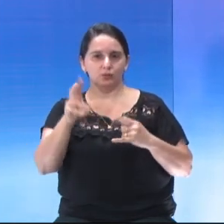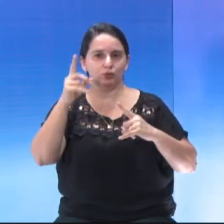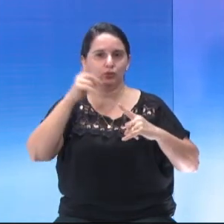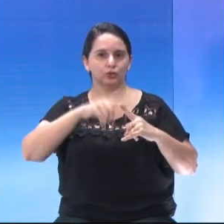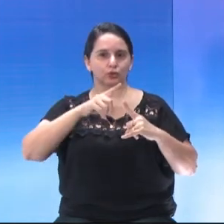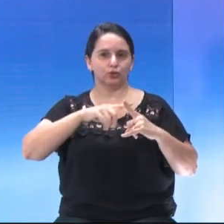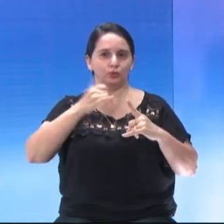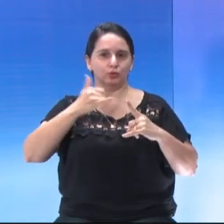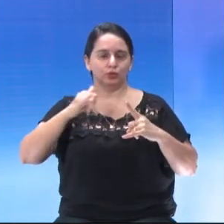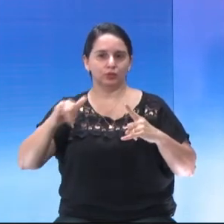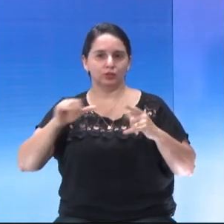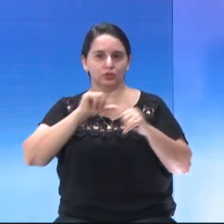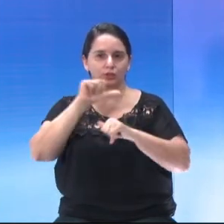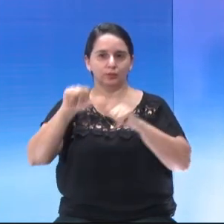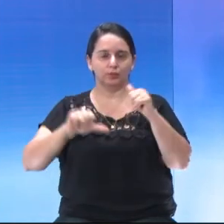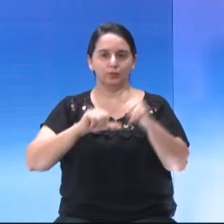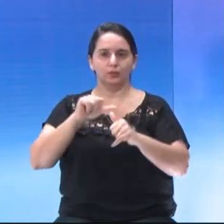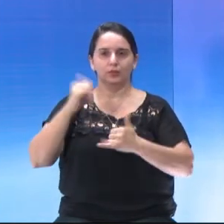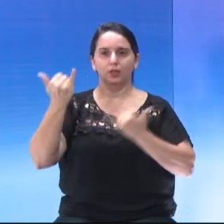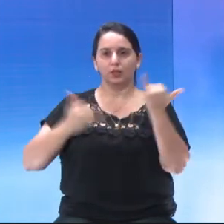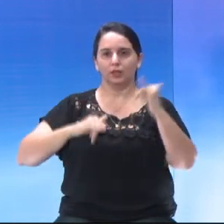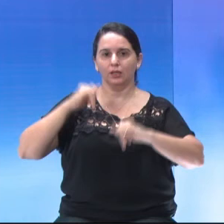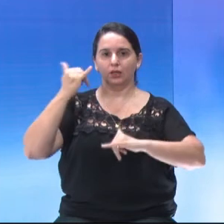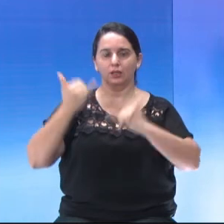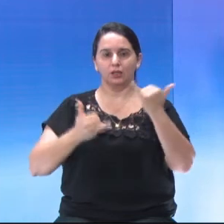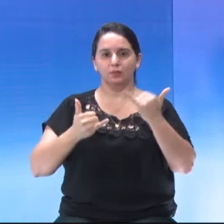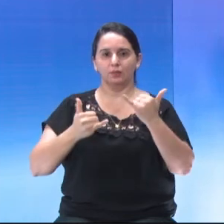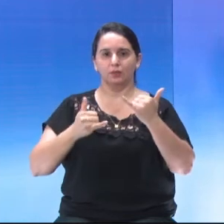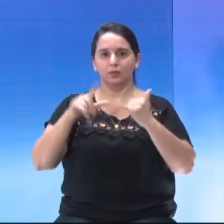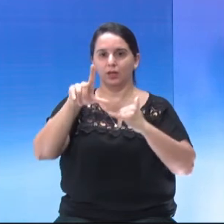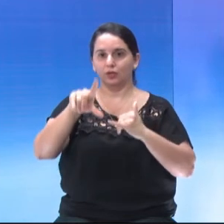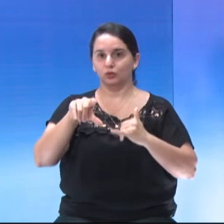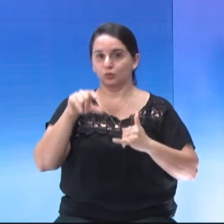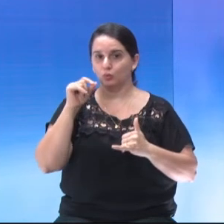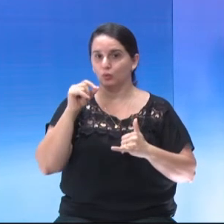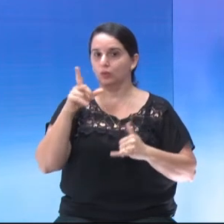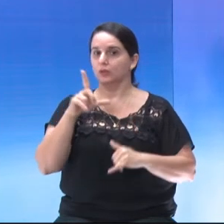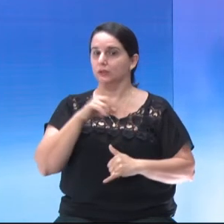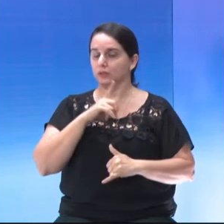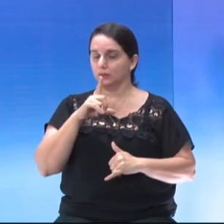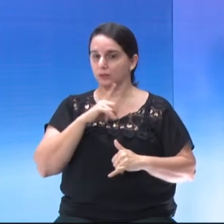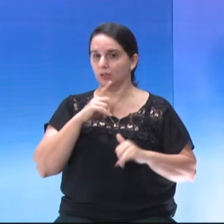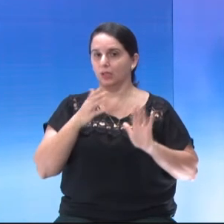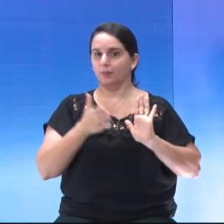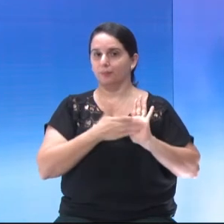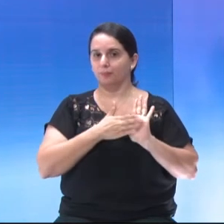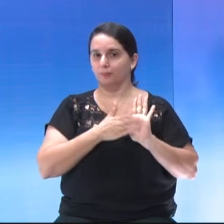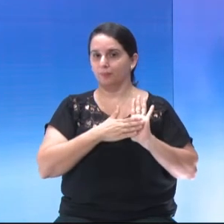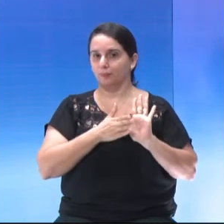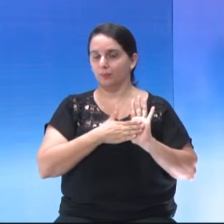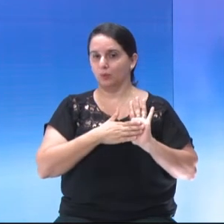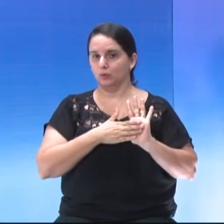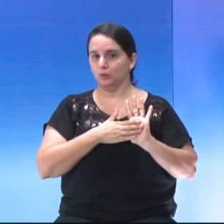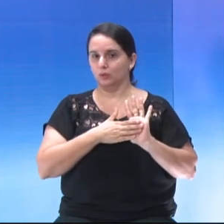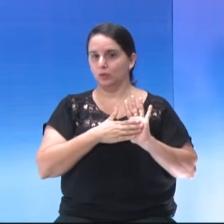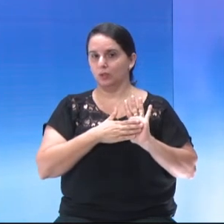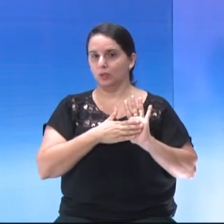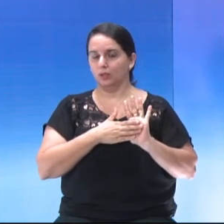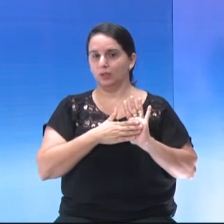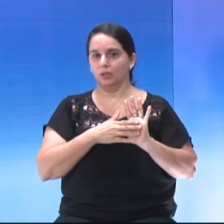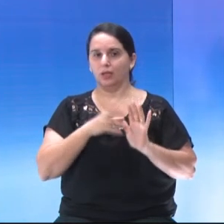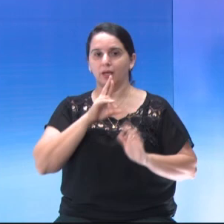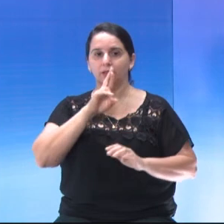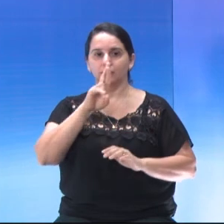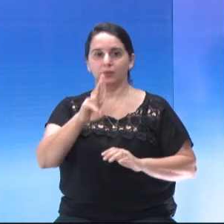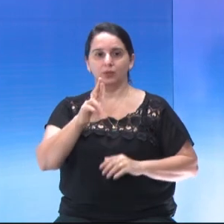que ser algum tipo de energia convertida em energia química. E a única alternativa que condiz com